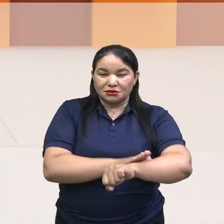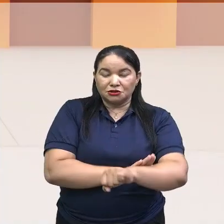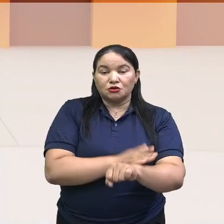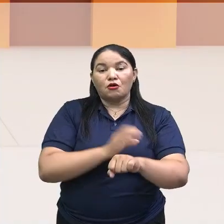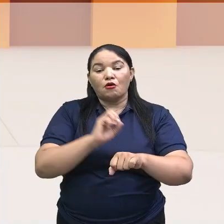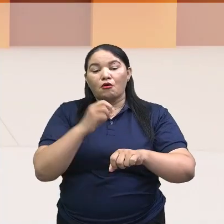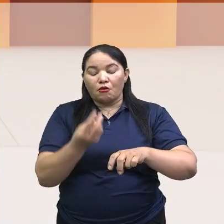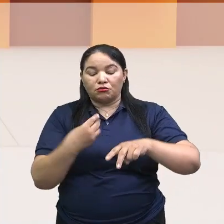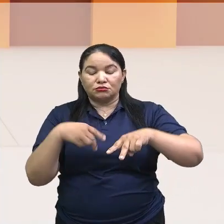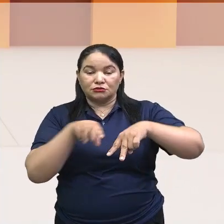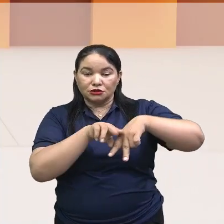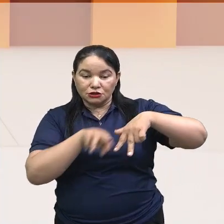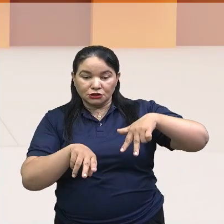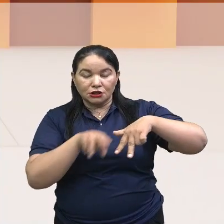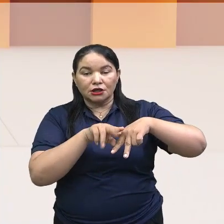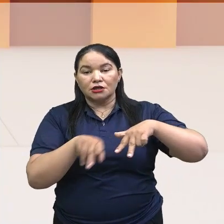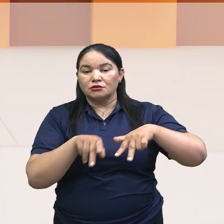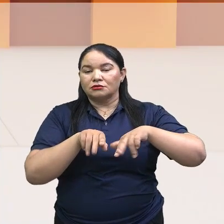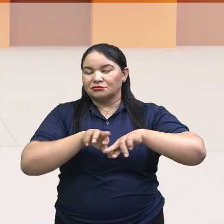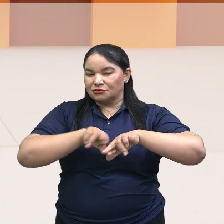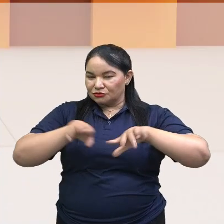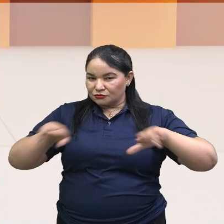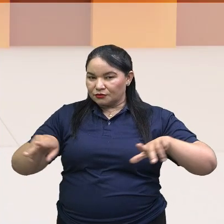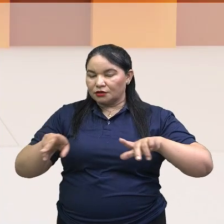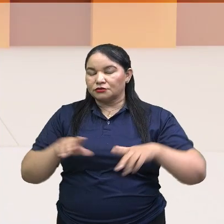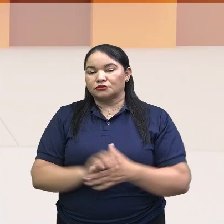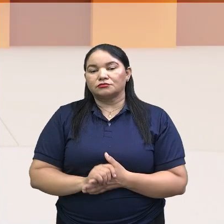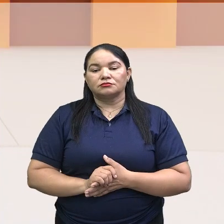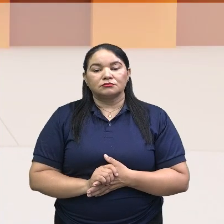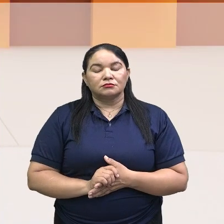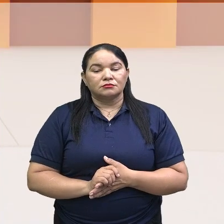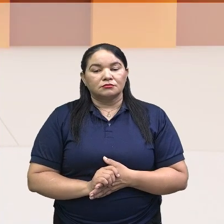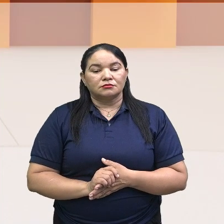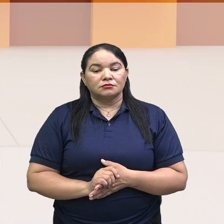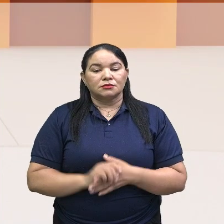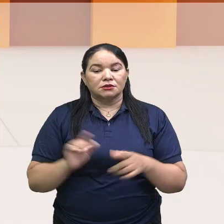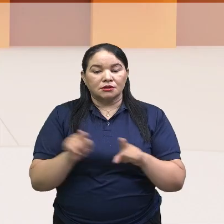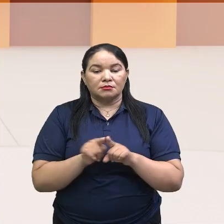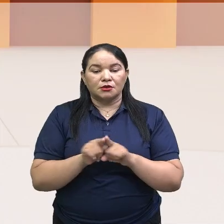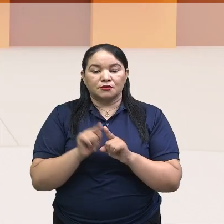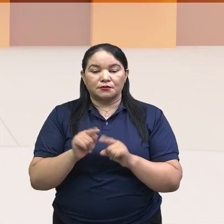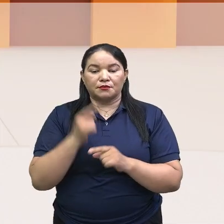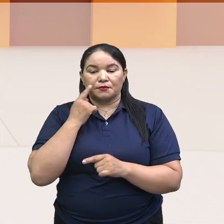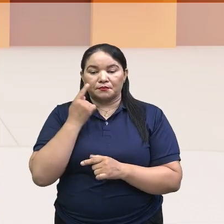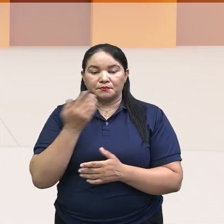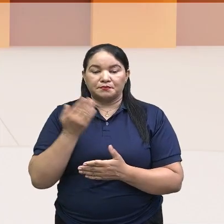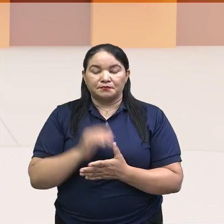e etc. Então, vamos lá, então. É o tratamento